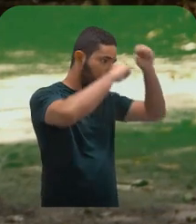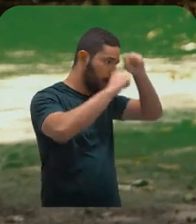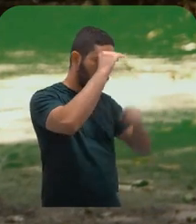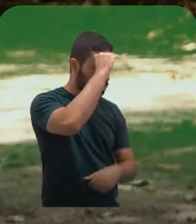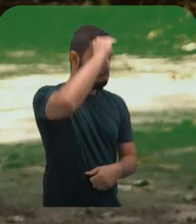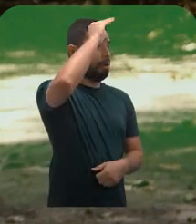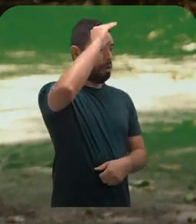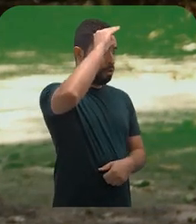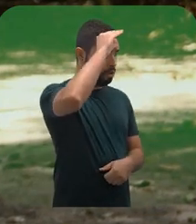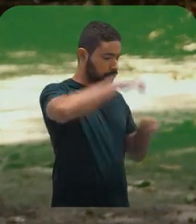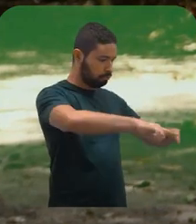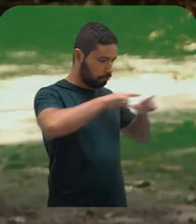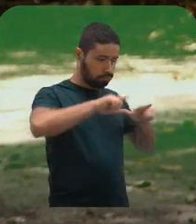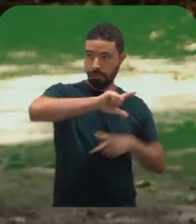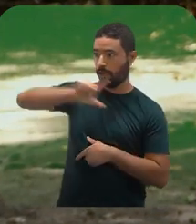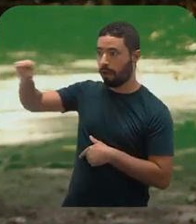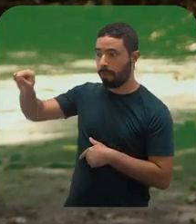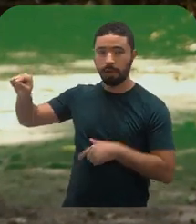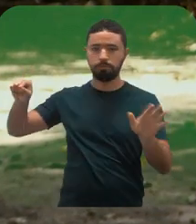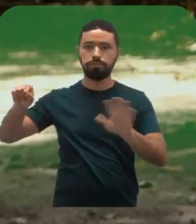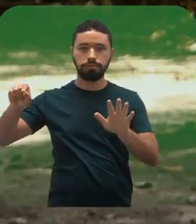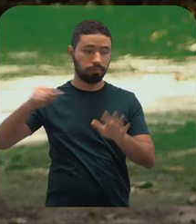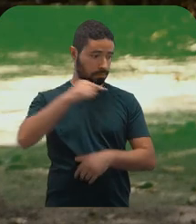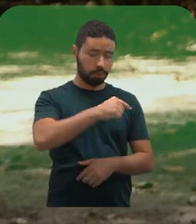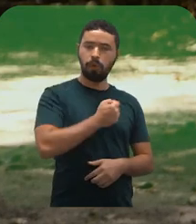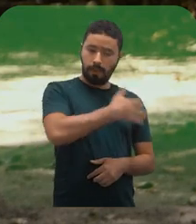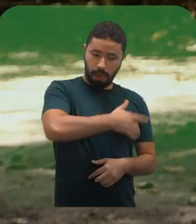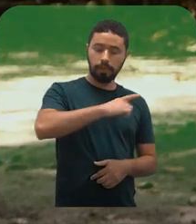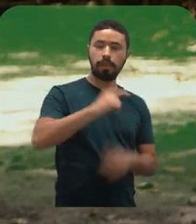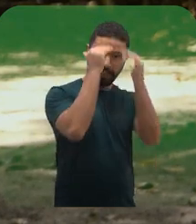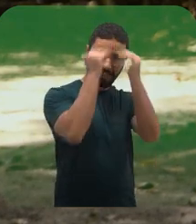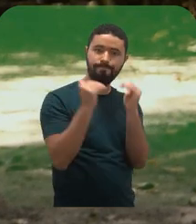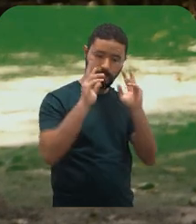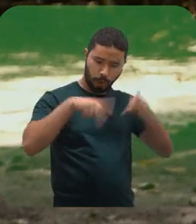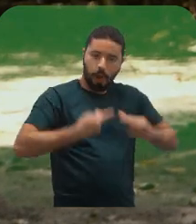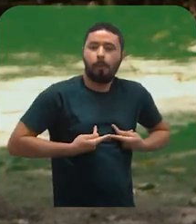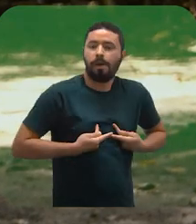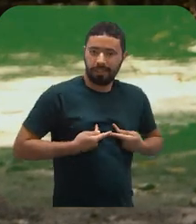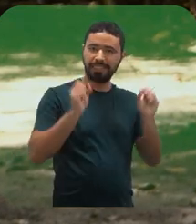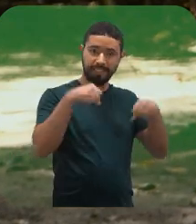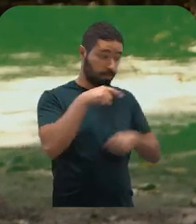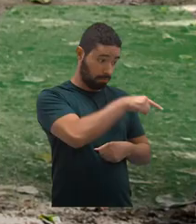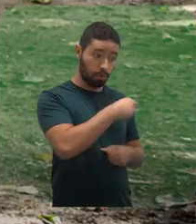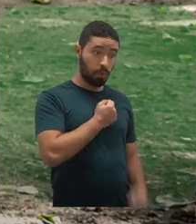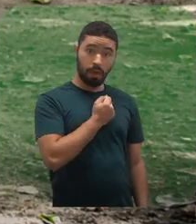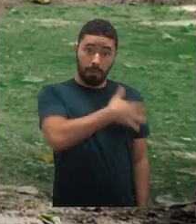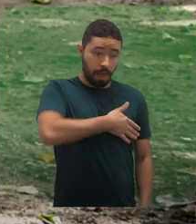lá, senta, aprende, saiu, pegou o diploma e foi embora. Não, o IFPE tem uma pegada